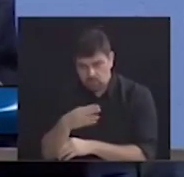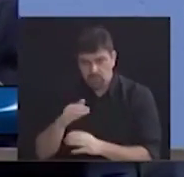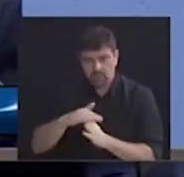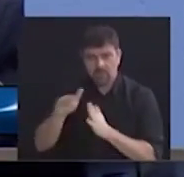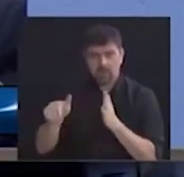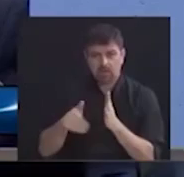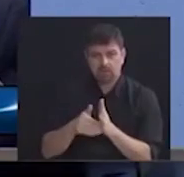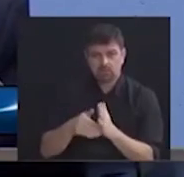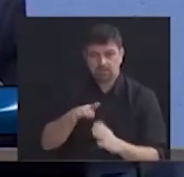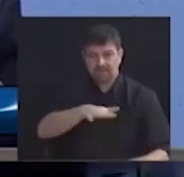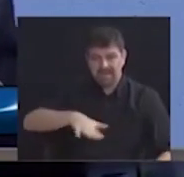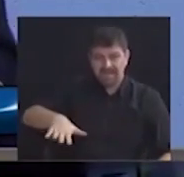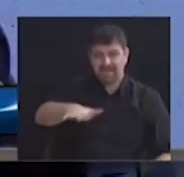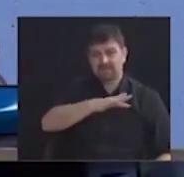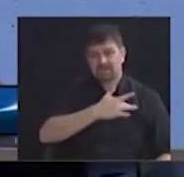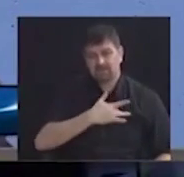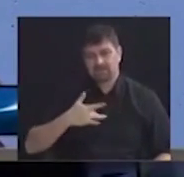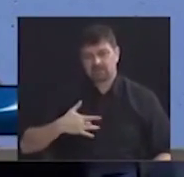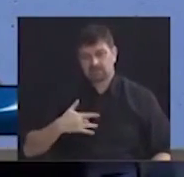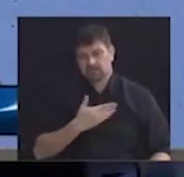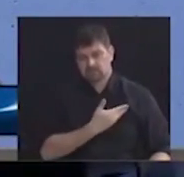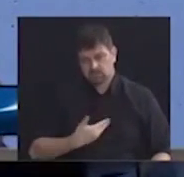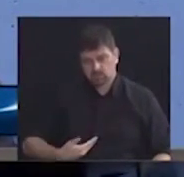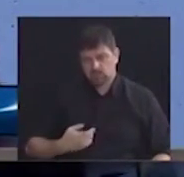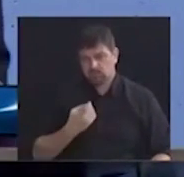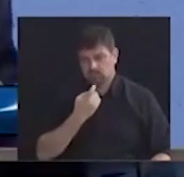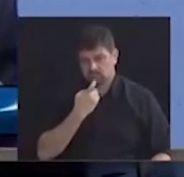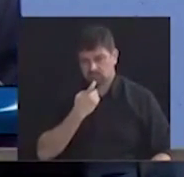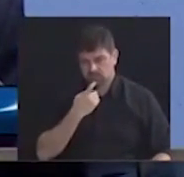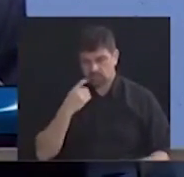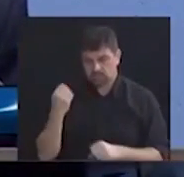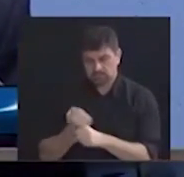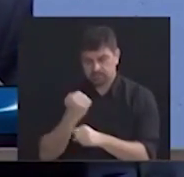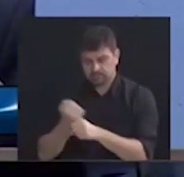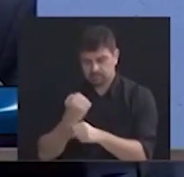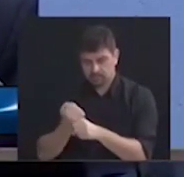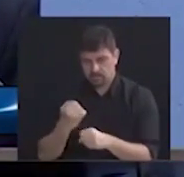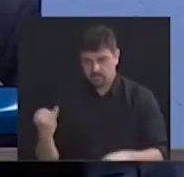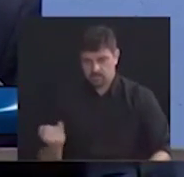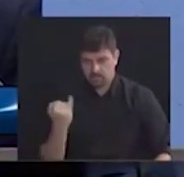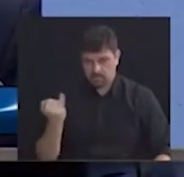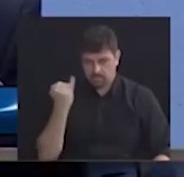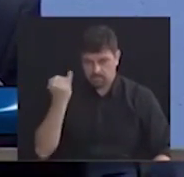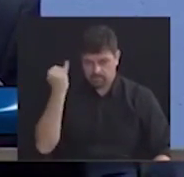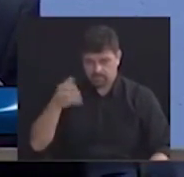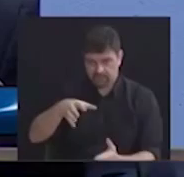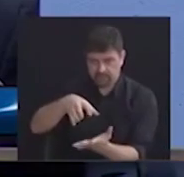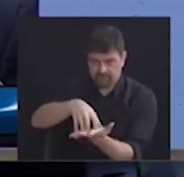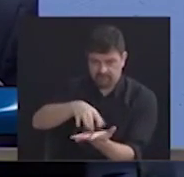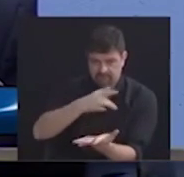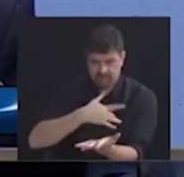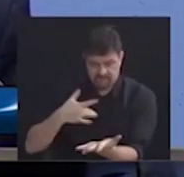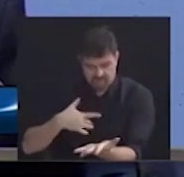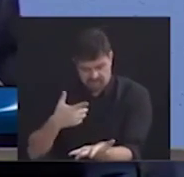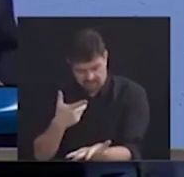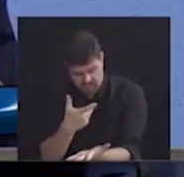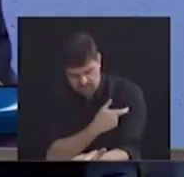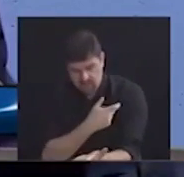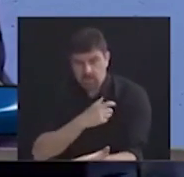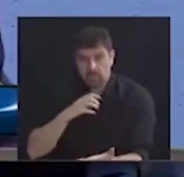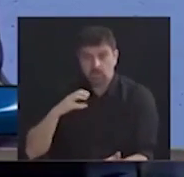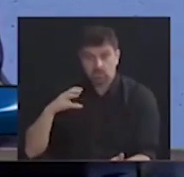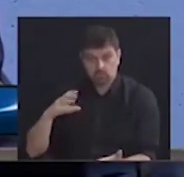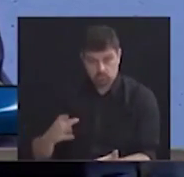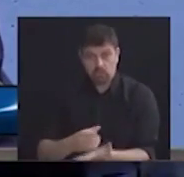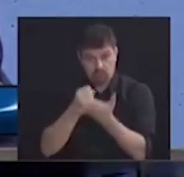toda a rede nossa de saúde aqui na cidade de Campinas. Obras importantes, desde as unidades básicas de saúde, os prontos